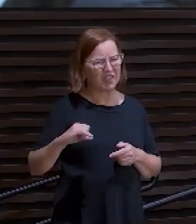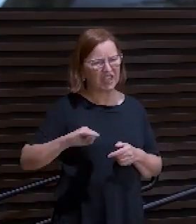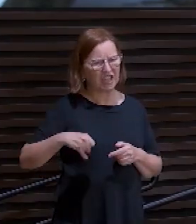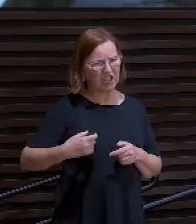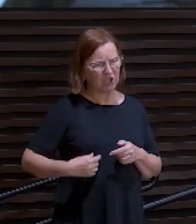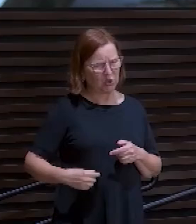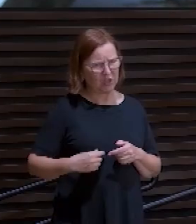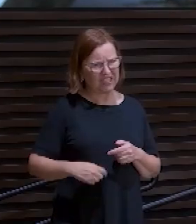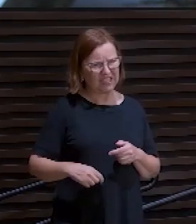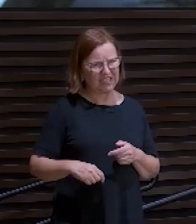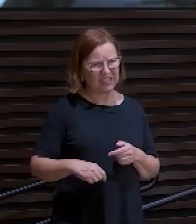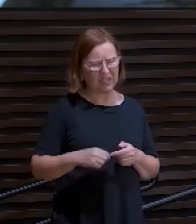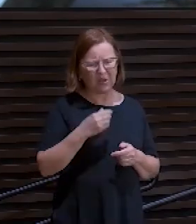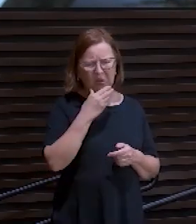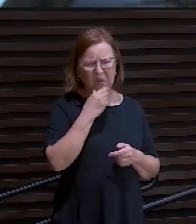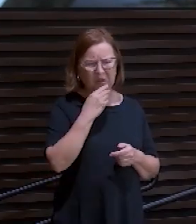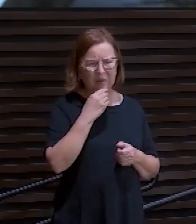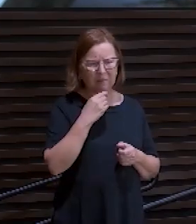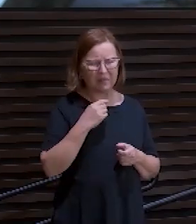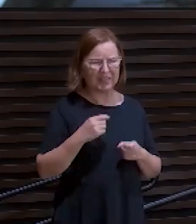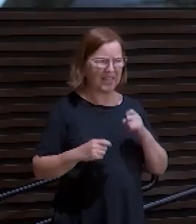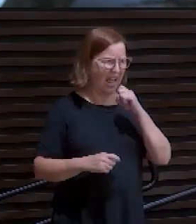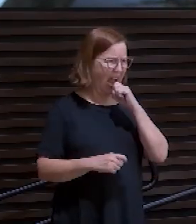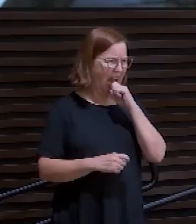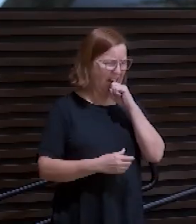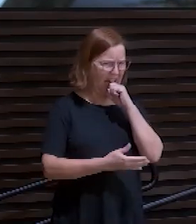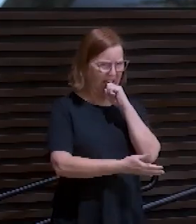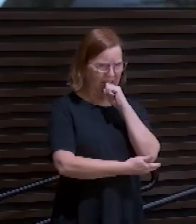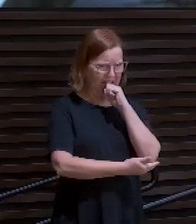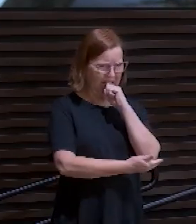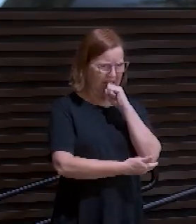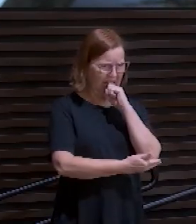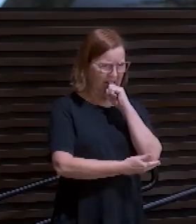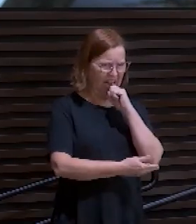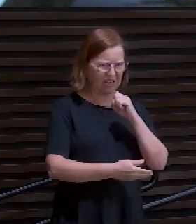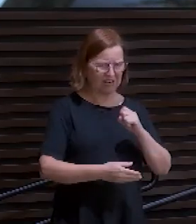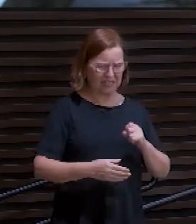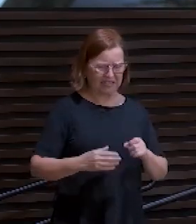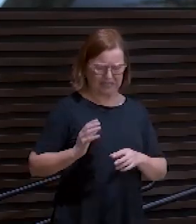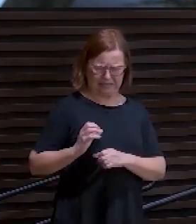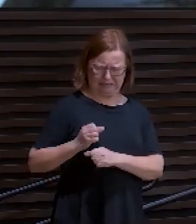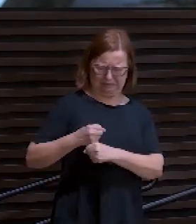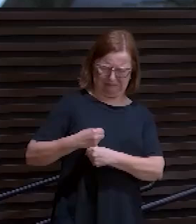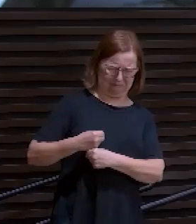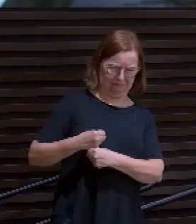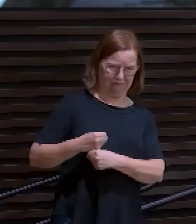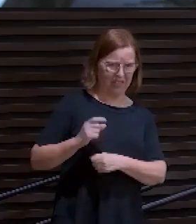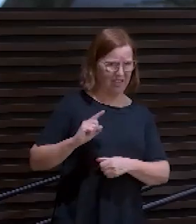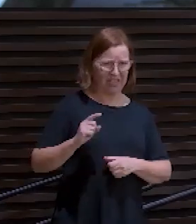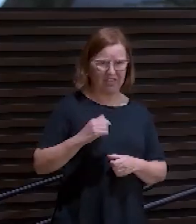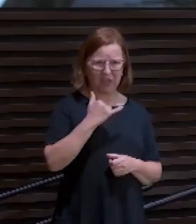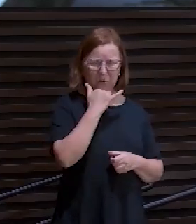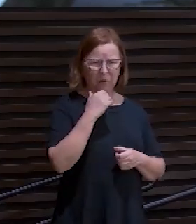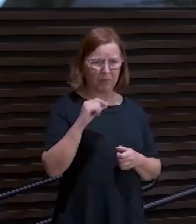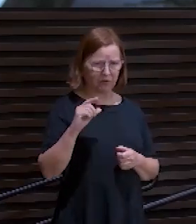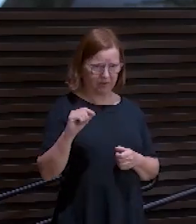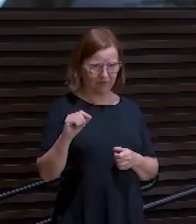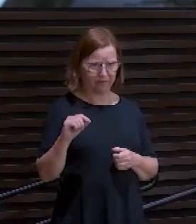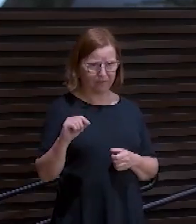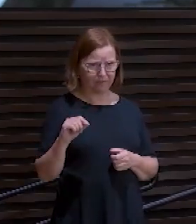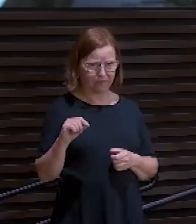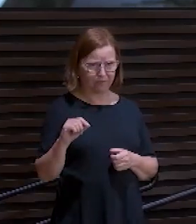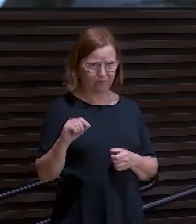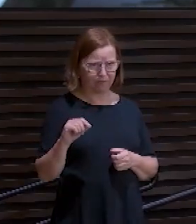homens avarentos e homens que não perdoavam. Preste atenção, eles eram